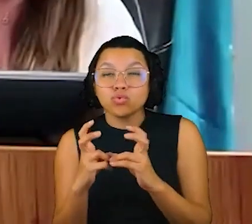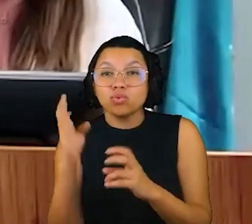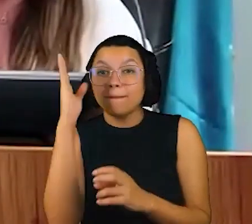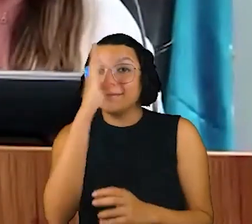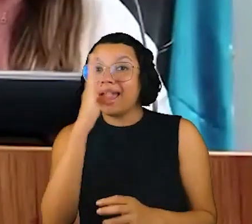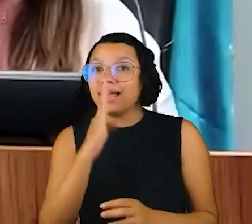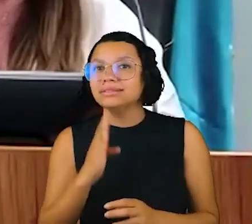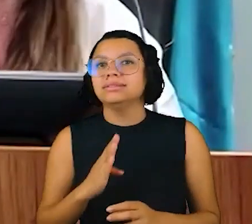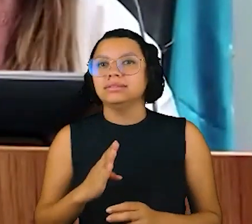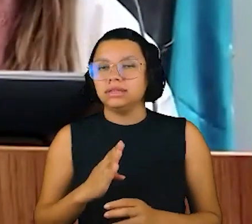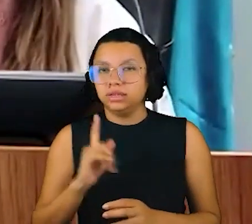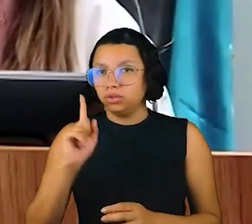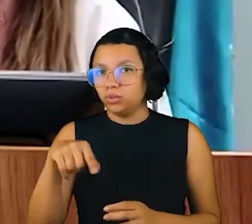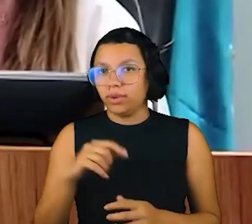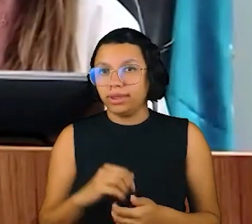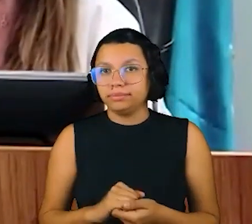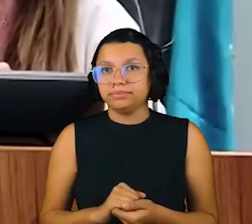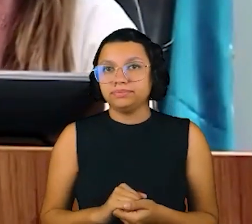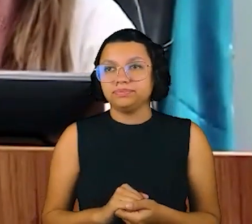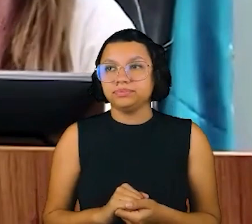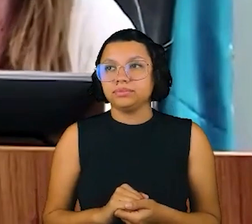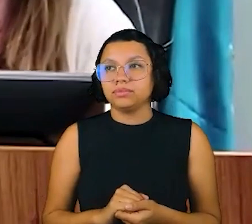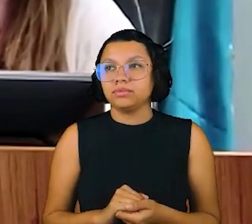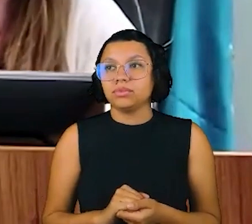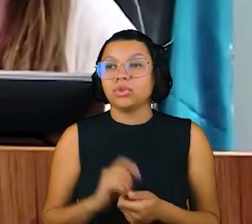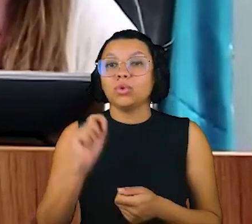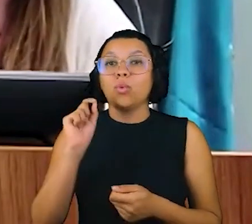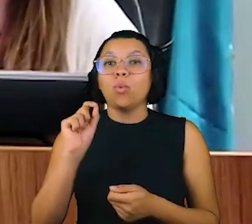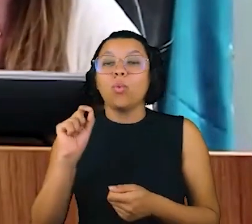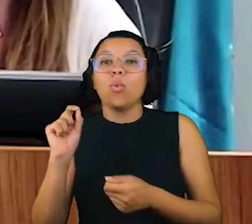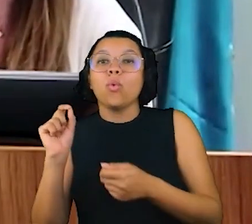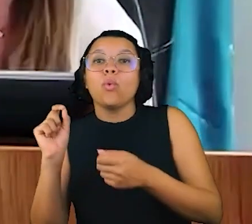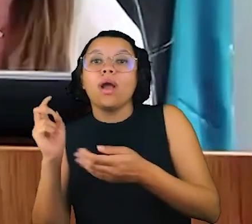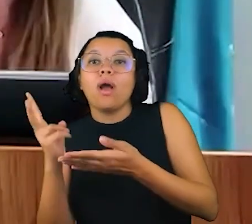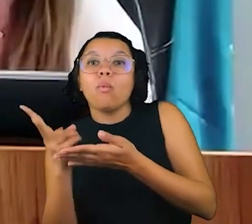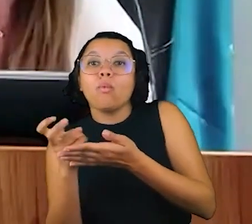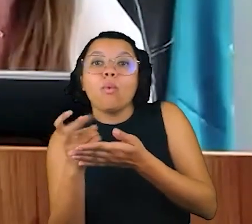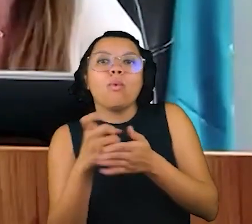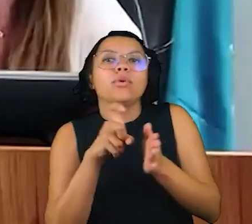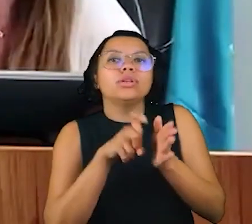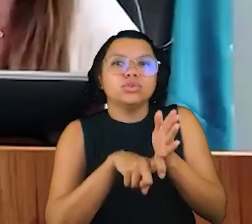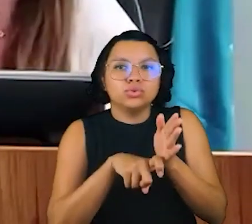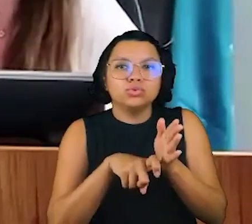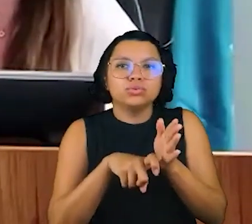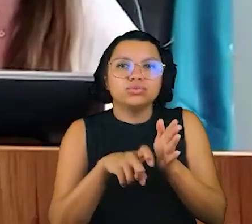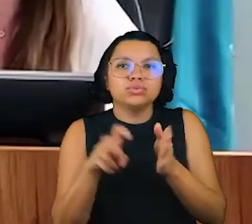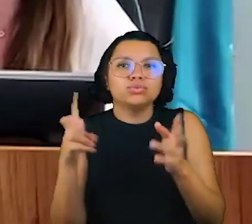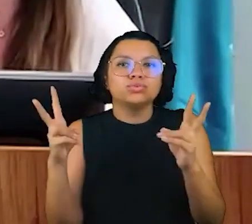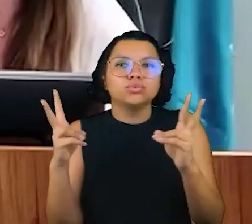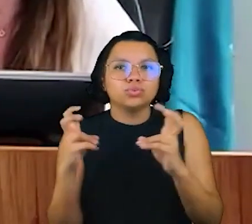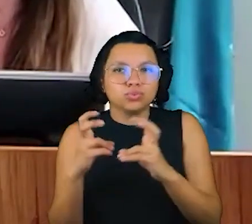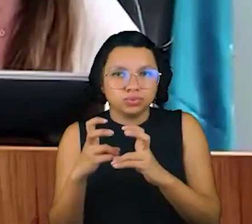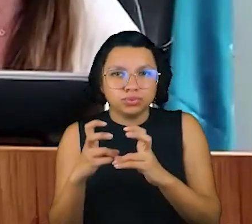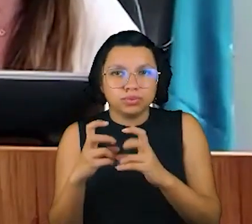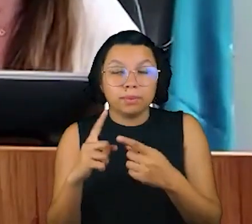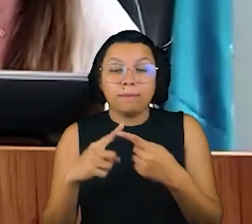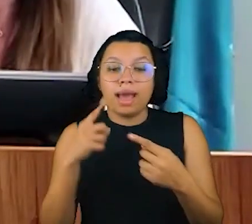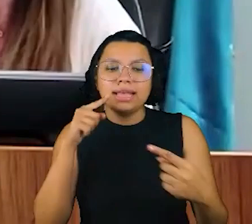problema do contencioso brasileiro é o contencioso tributário.